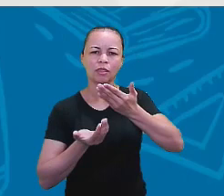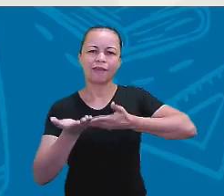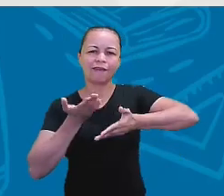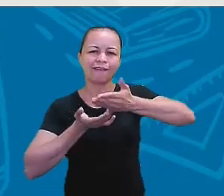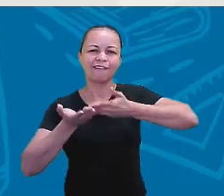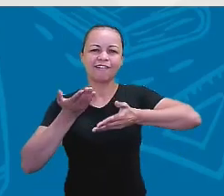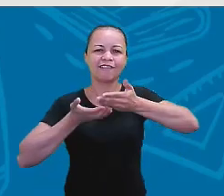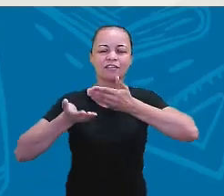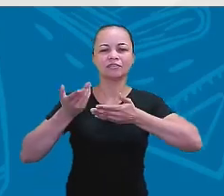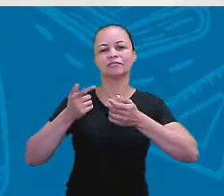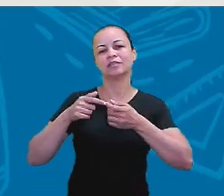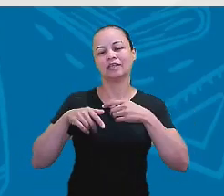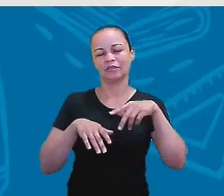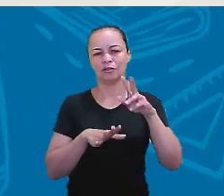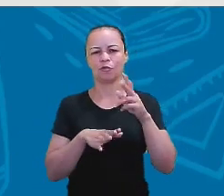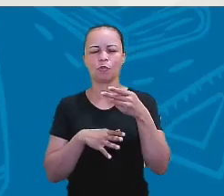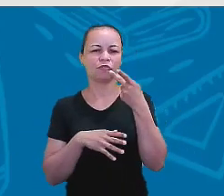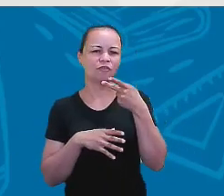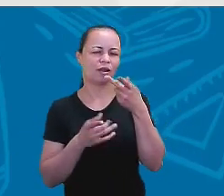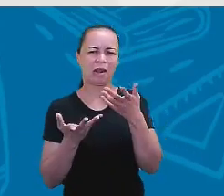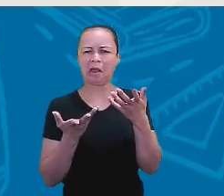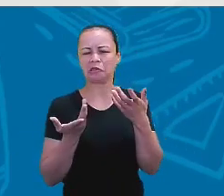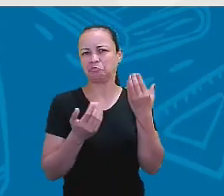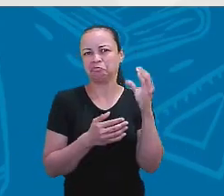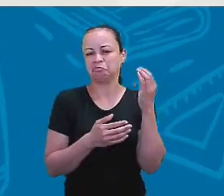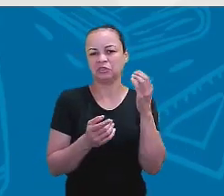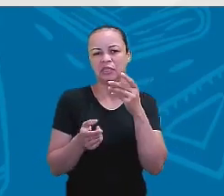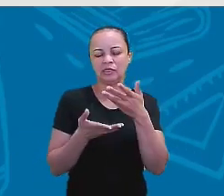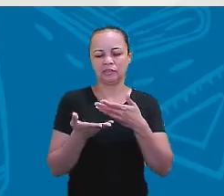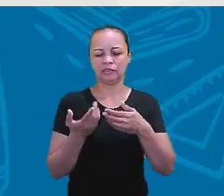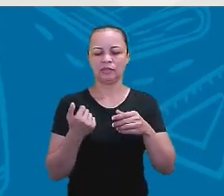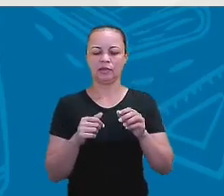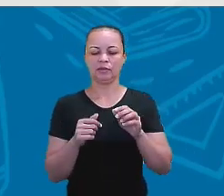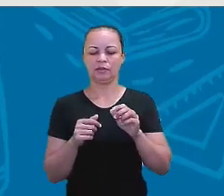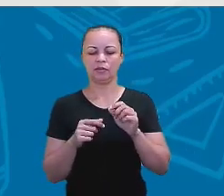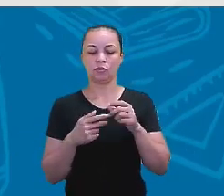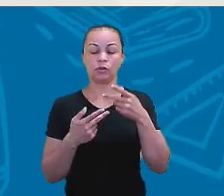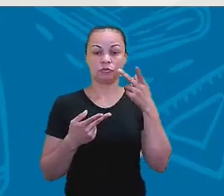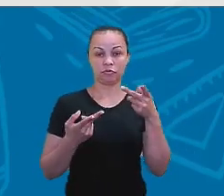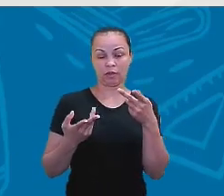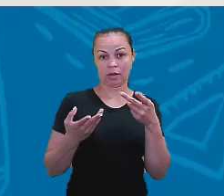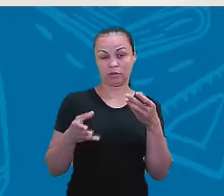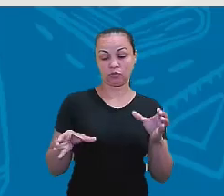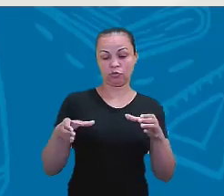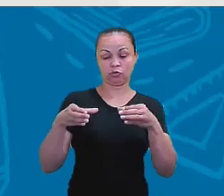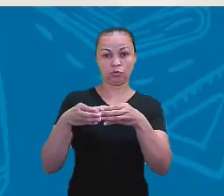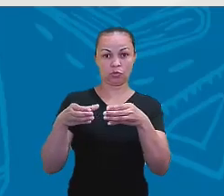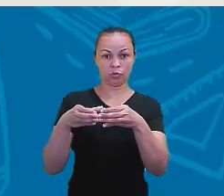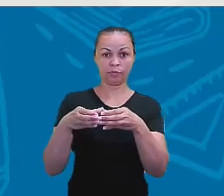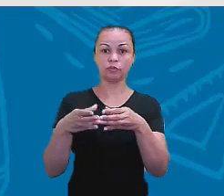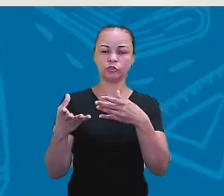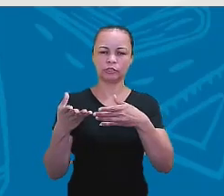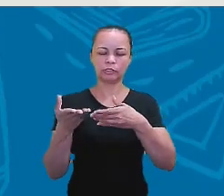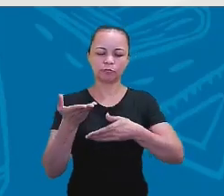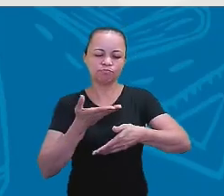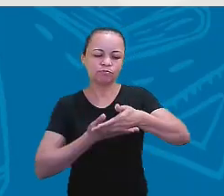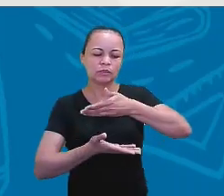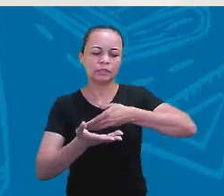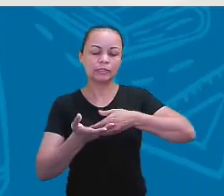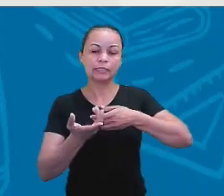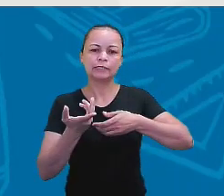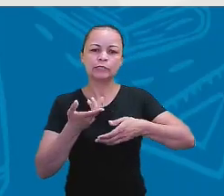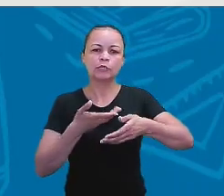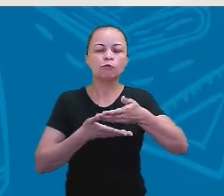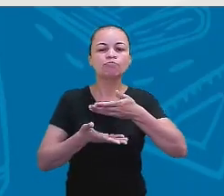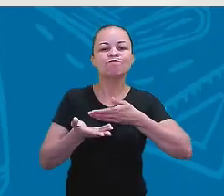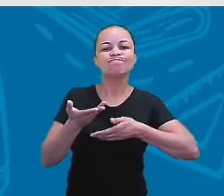mais sofisticada, mais científica, de alelobiose. Agora, quando esses indivíduos estão se interagindo, estão